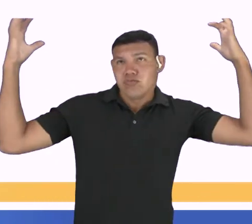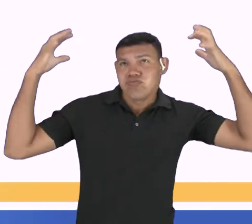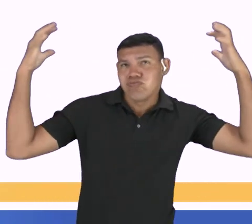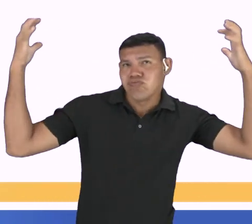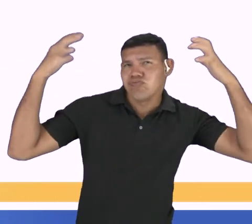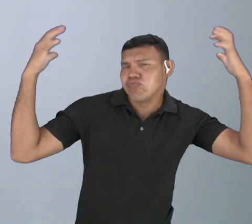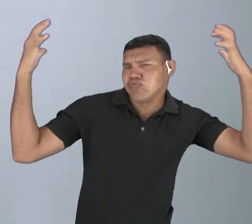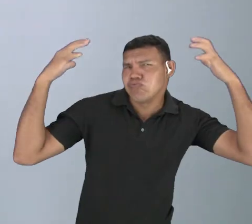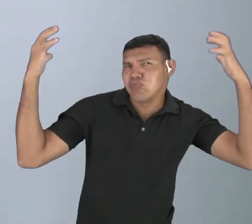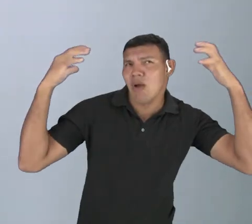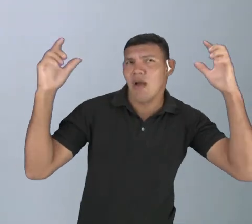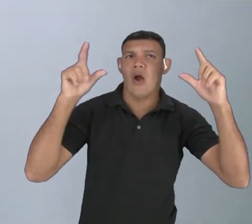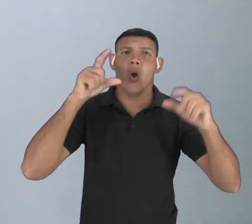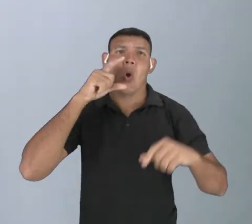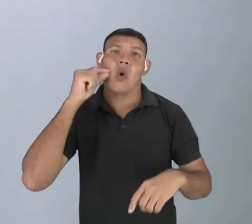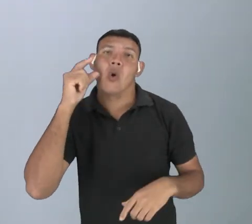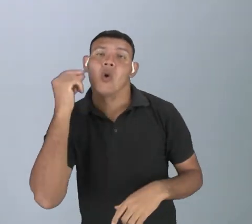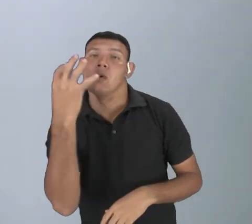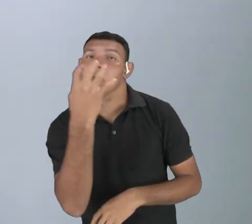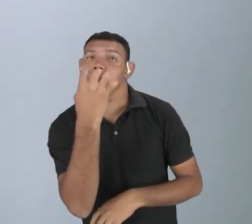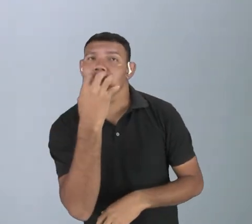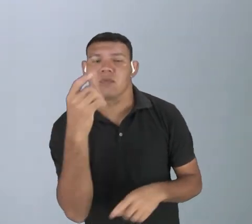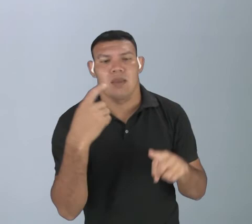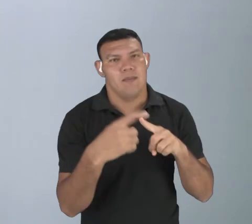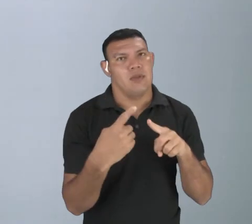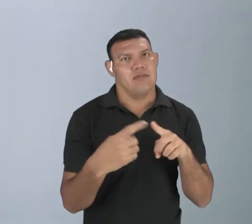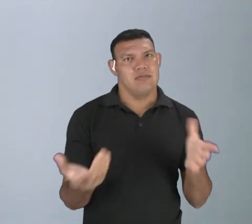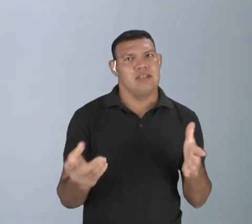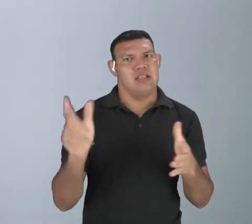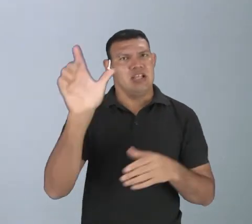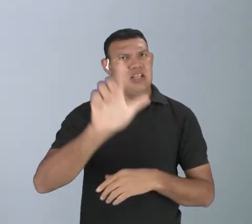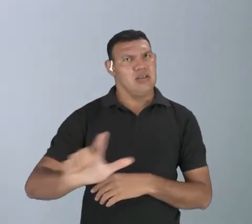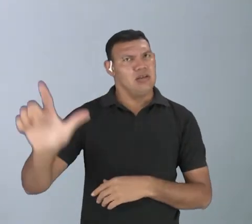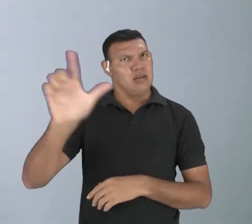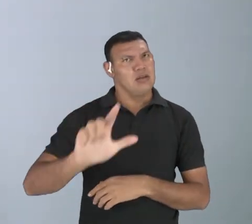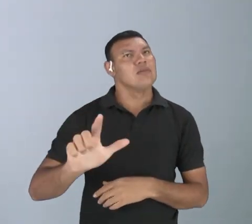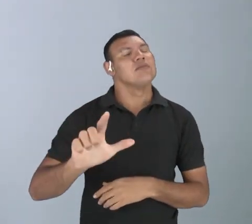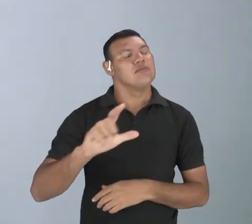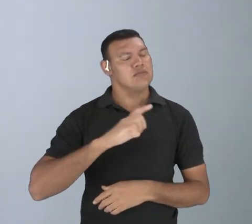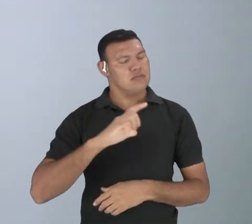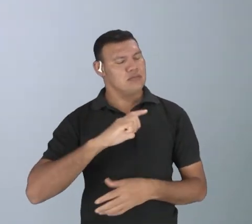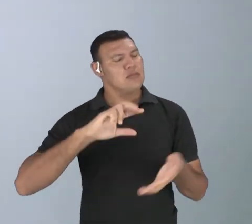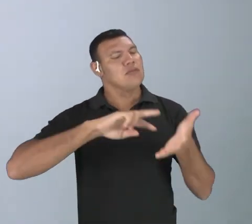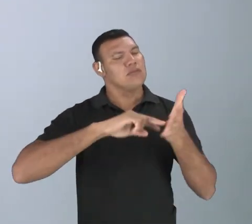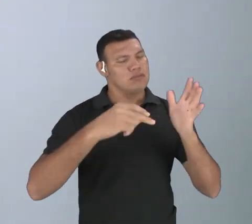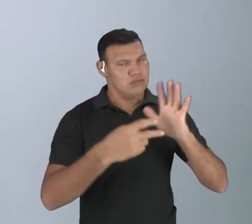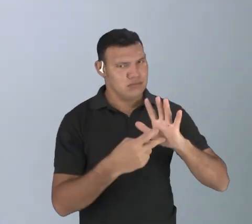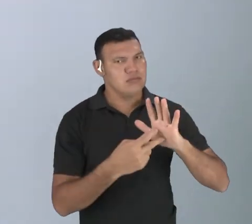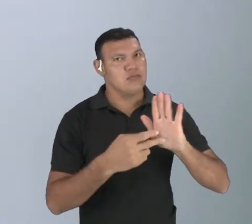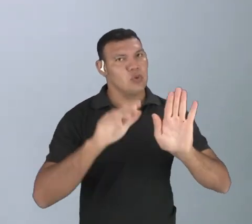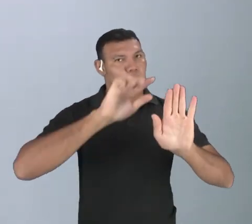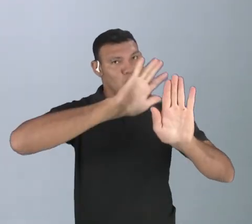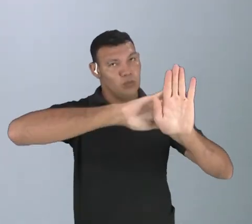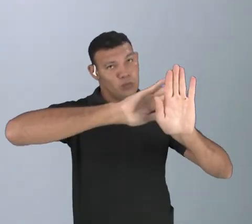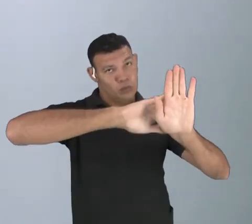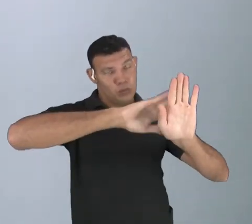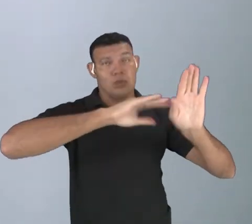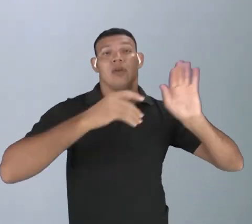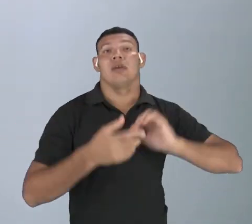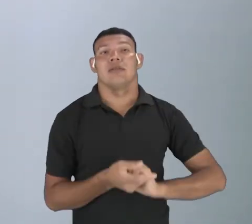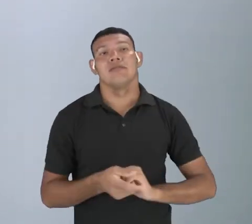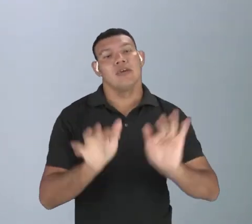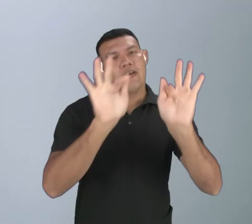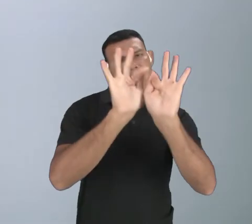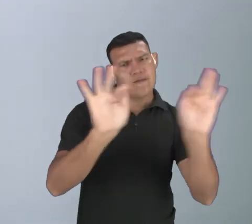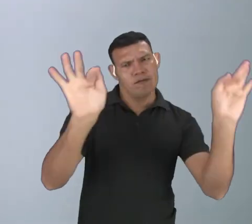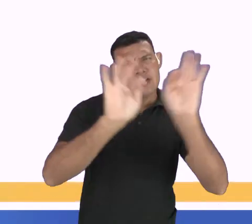de uma expressão idiomática não pode ser traduzido na forma literal. Mas ela tem todo um significado por trás. Assim acontece com essa